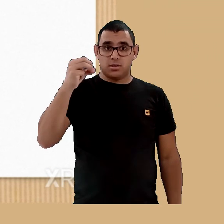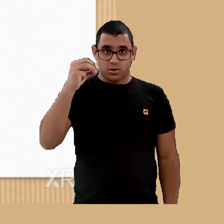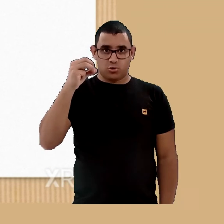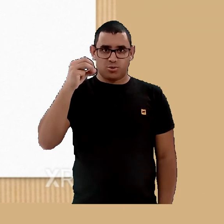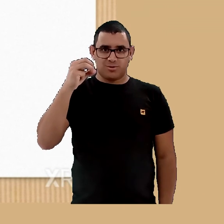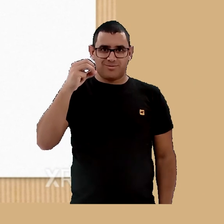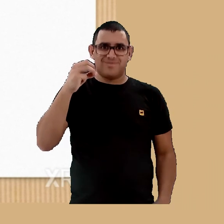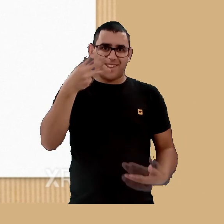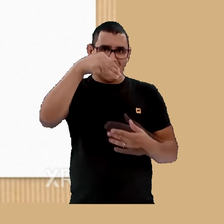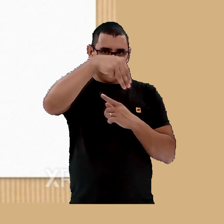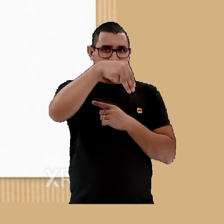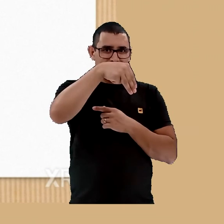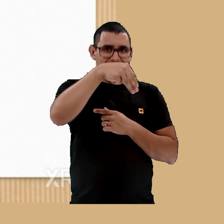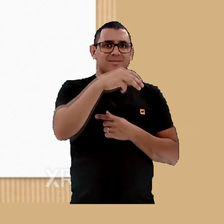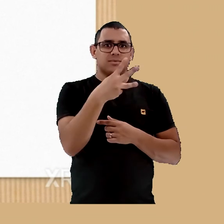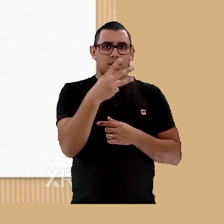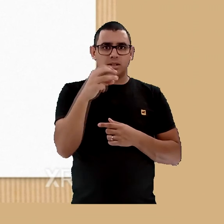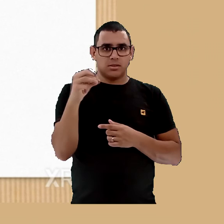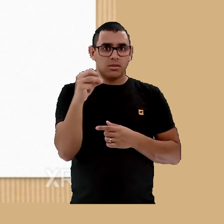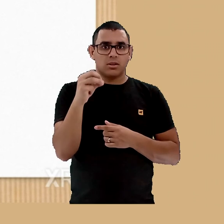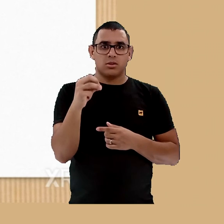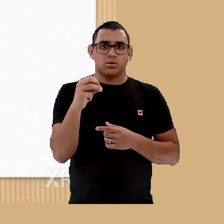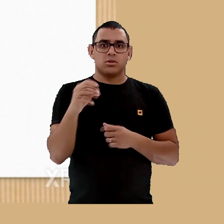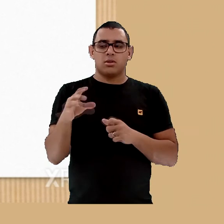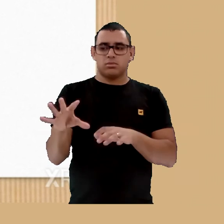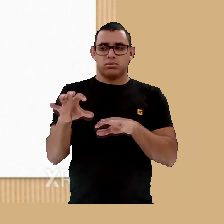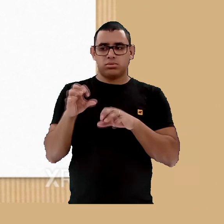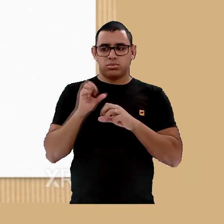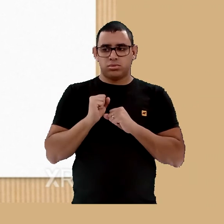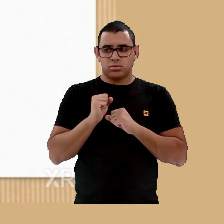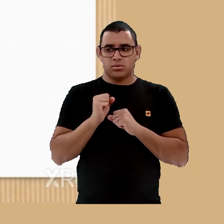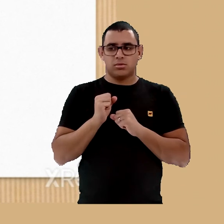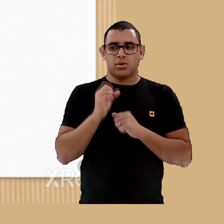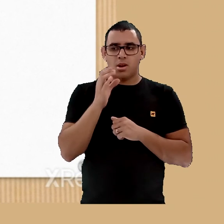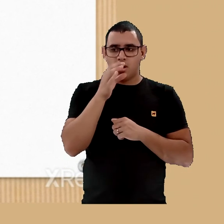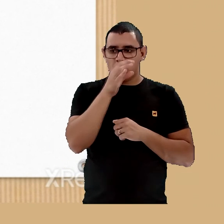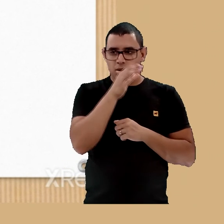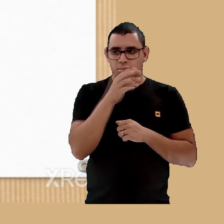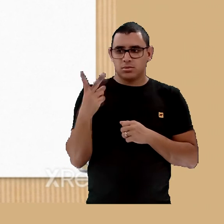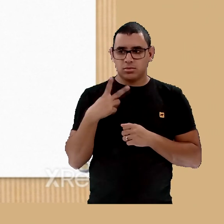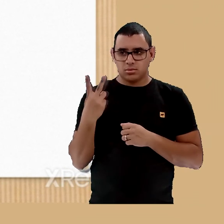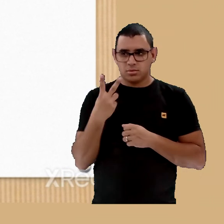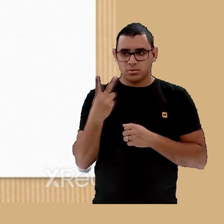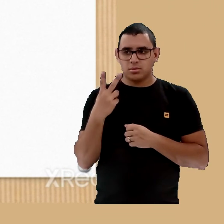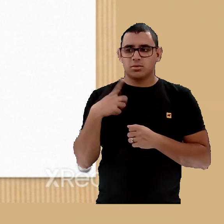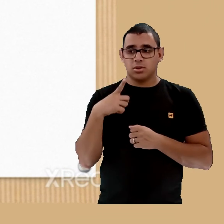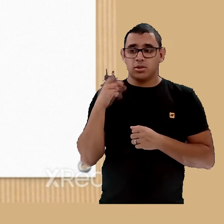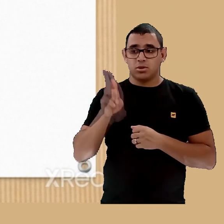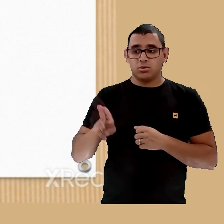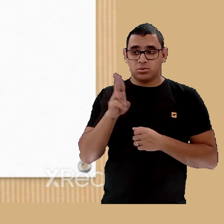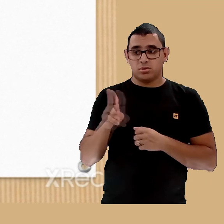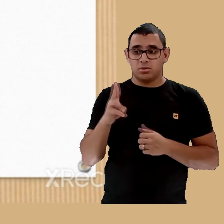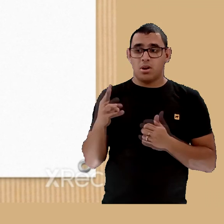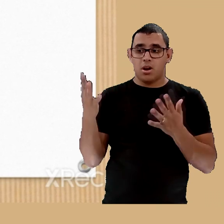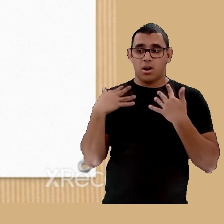100 graus Celsius sem mudança de estado. Então, aí ele já indicou que a fórmula que nós vamos usar vai ser a fórmula de